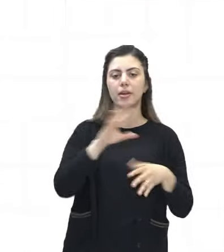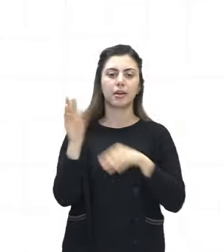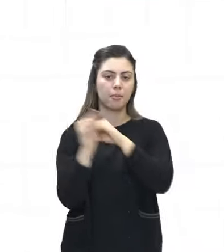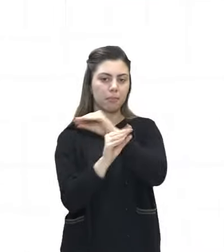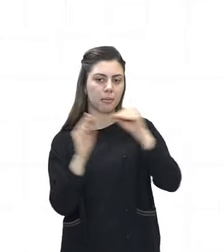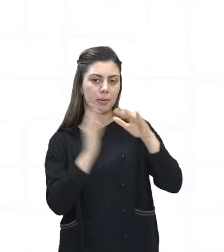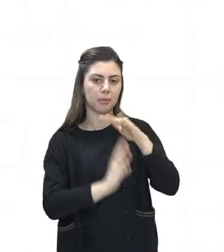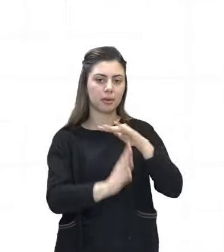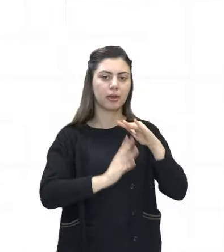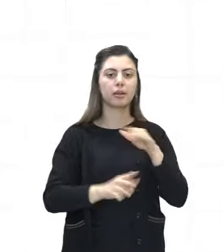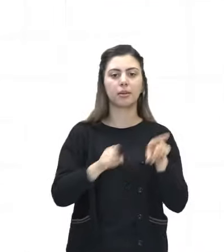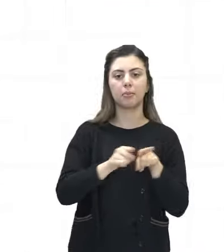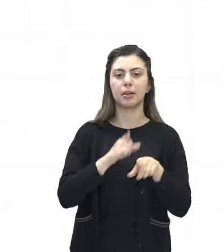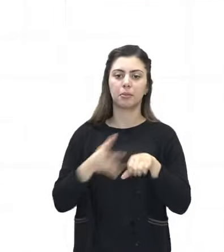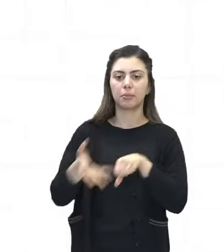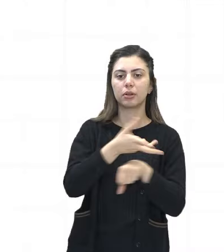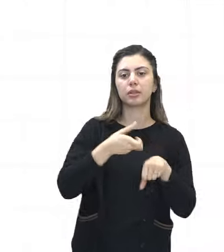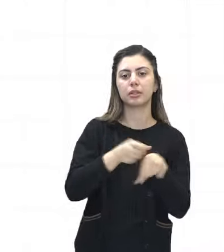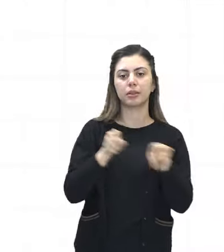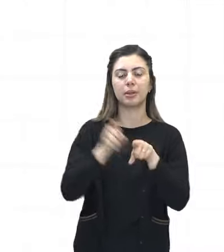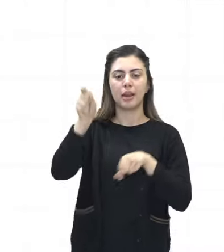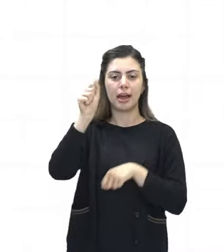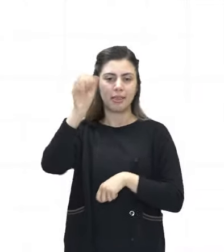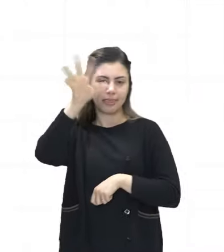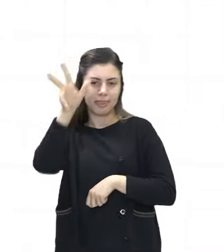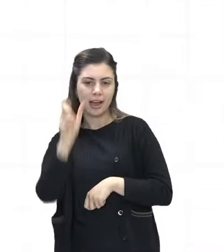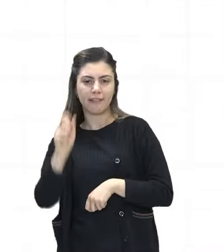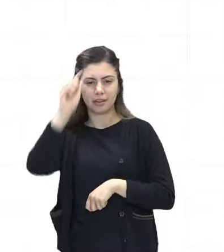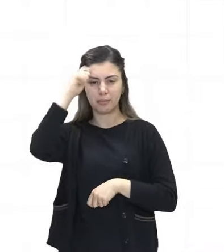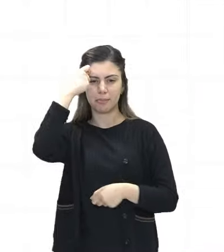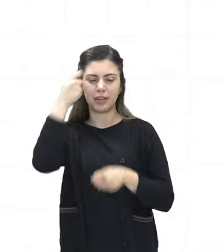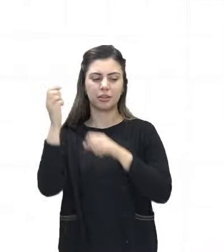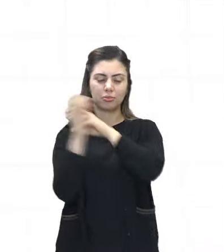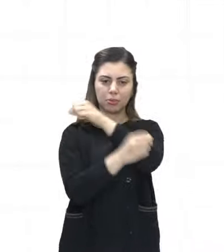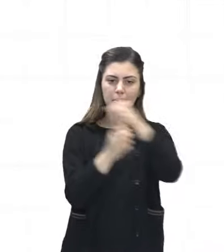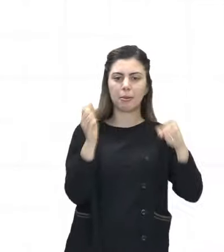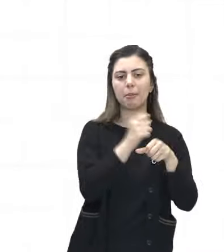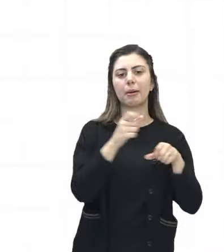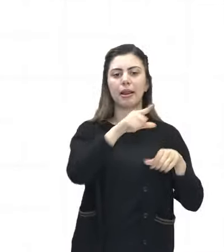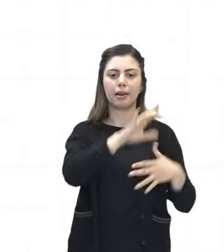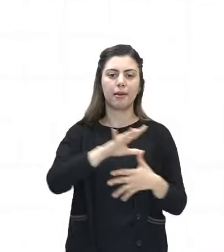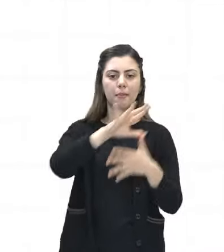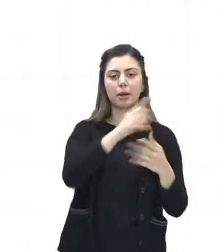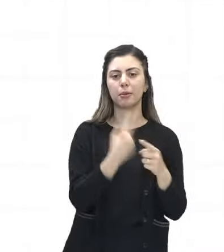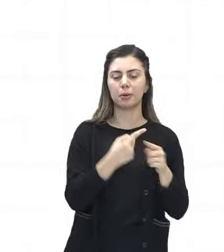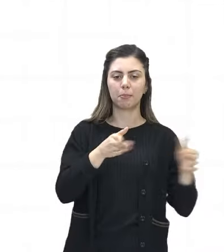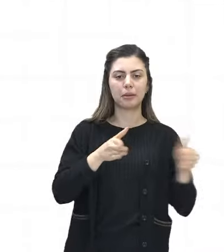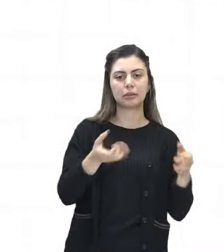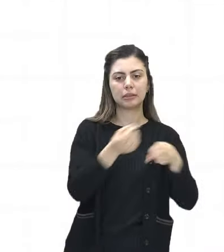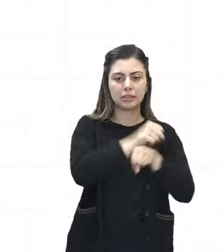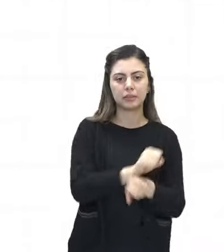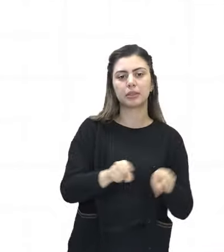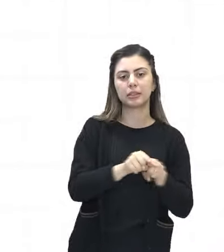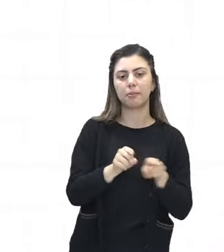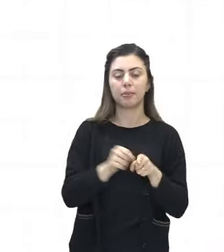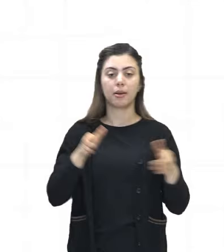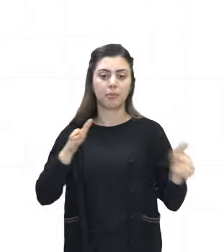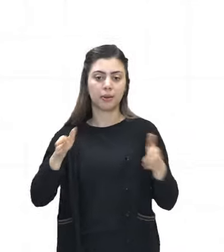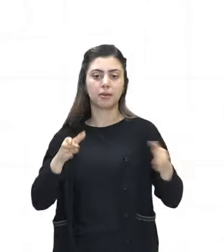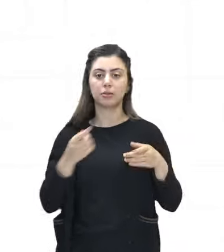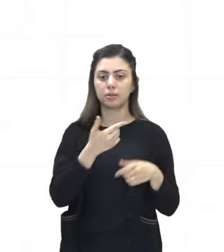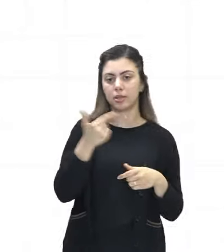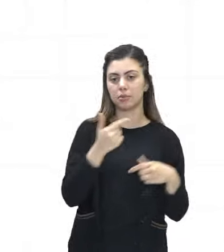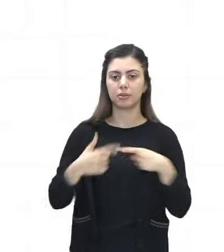colonização e dos africanos para a América durante o processo de escravidão a migração forçada durante a segunda guerra mundial a saída dos